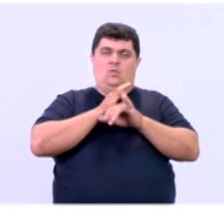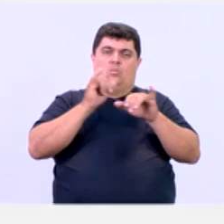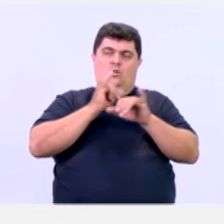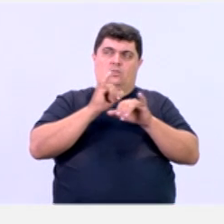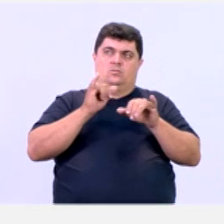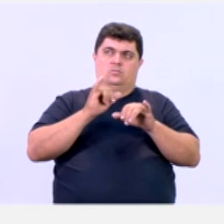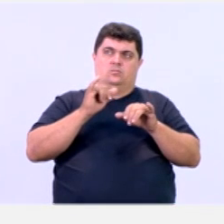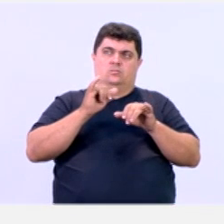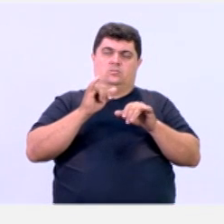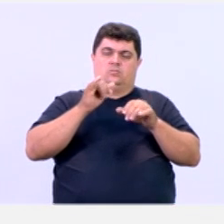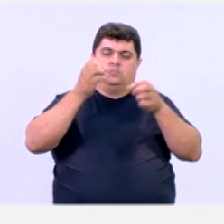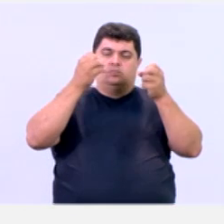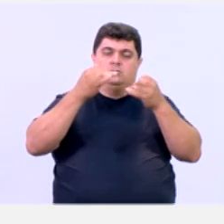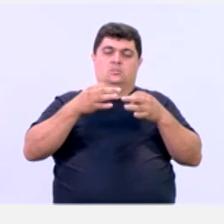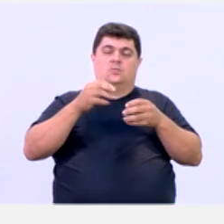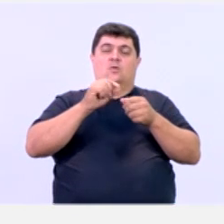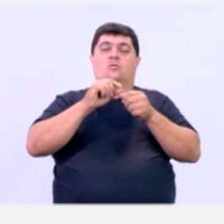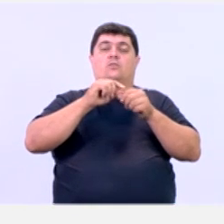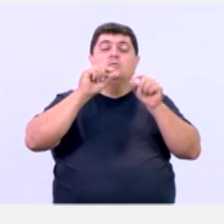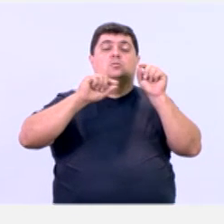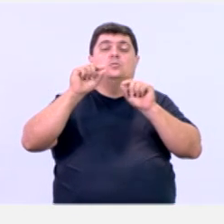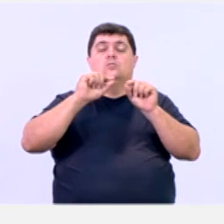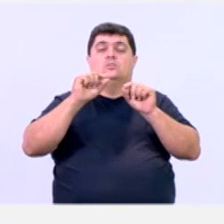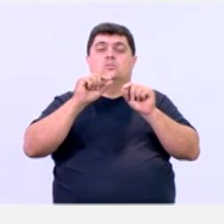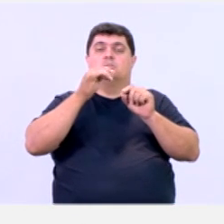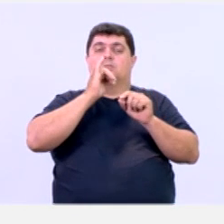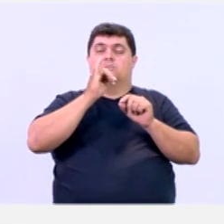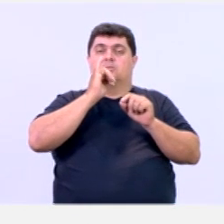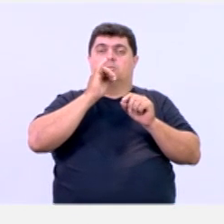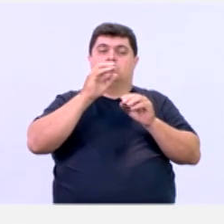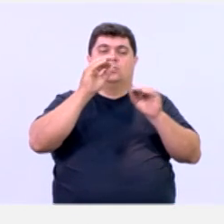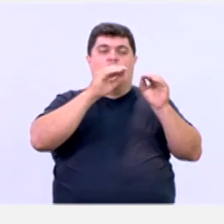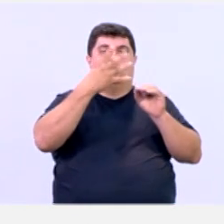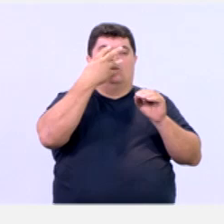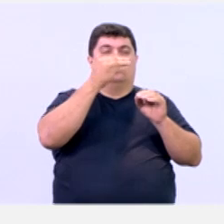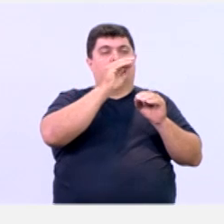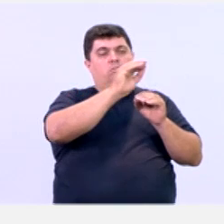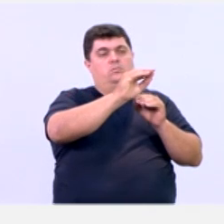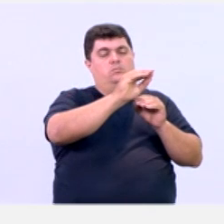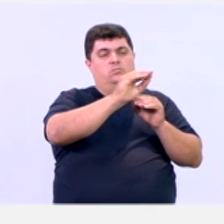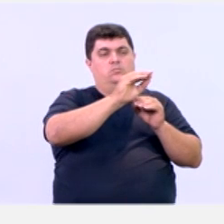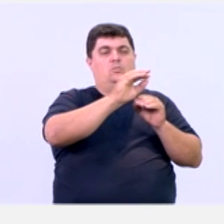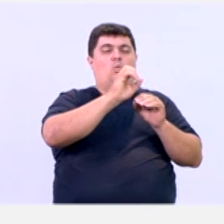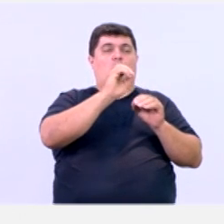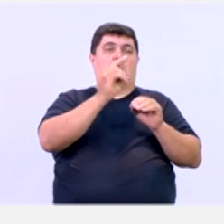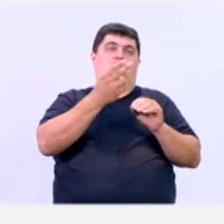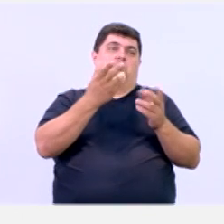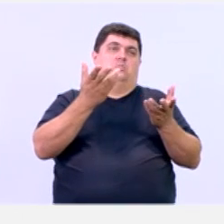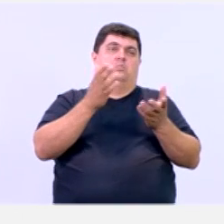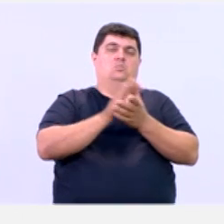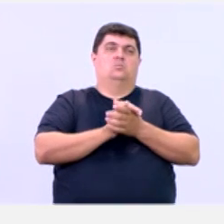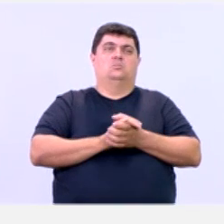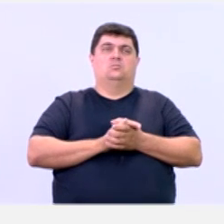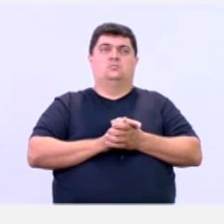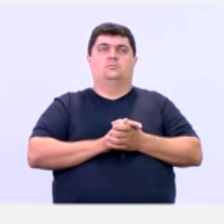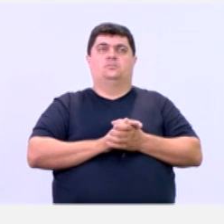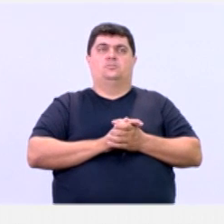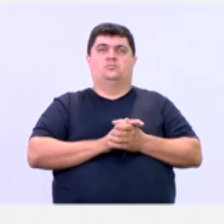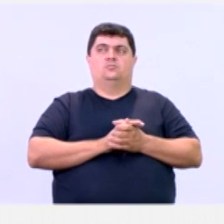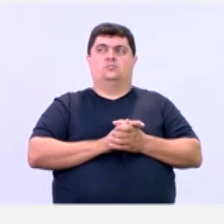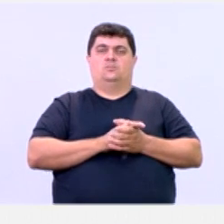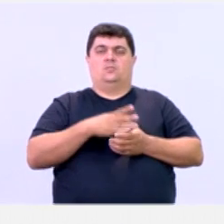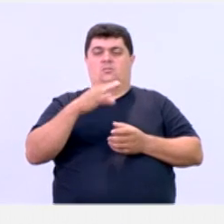o HTML, o que é para completar. Por exemplo, inserir uma imagem, ou fazer